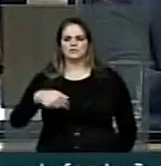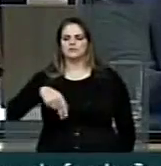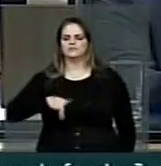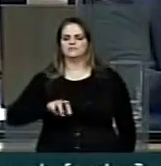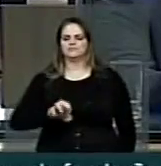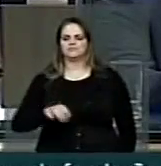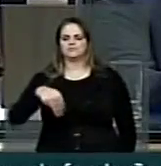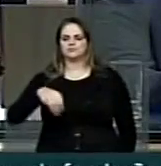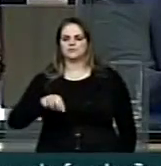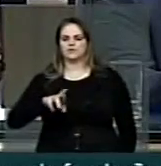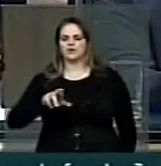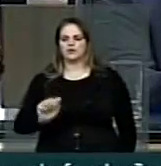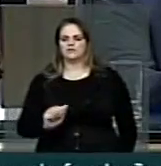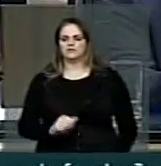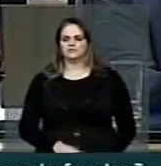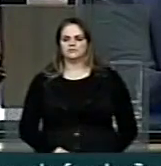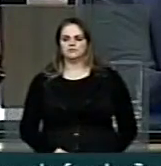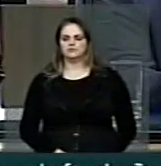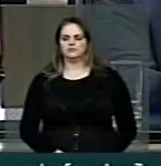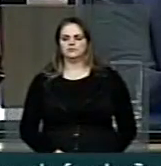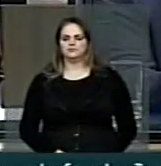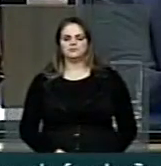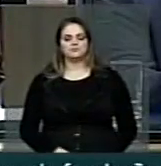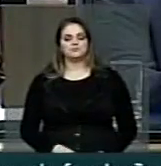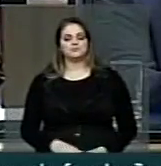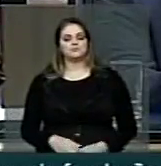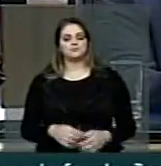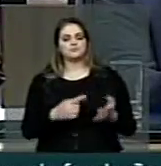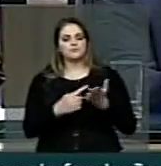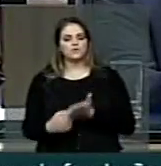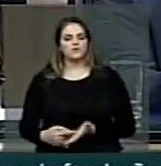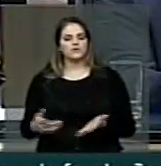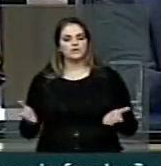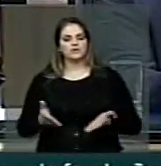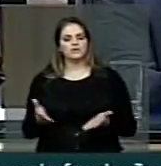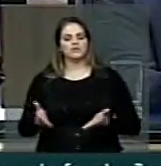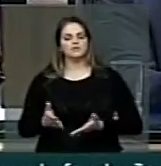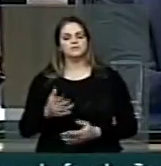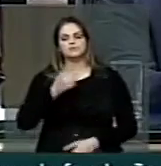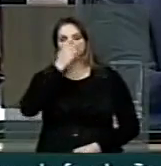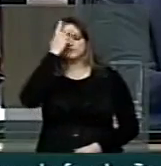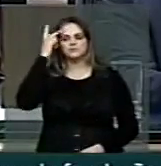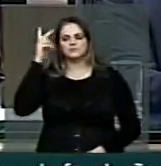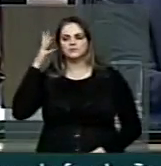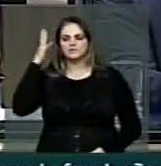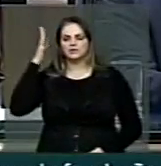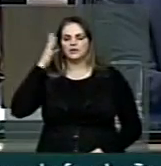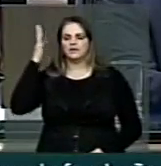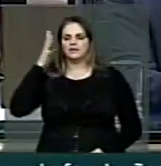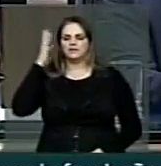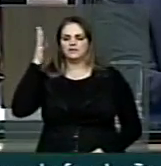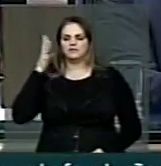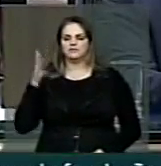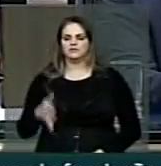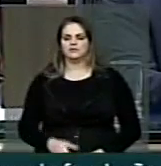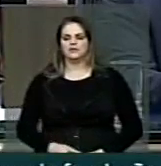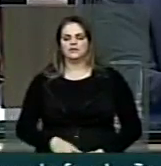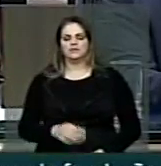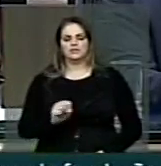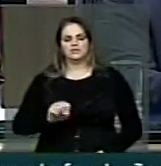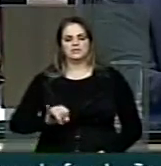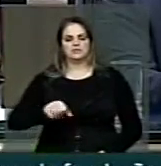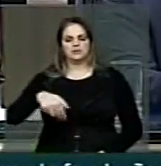Veio a brilhantar o nosso evento. Convido agora para fazer uso da tribuna o deputado